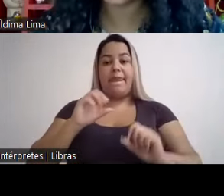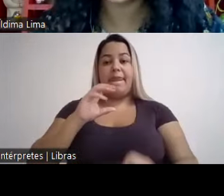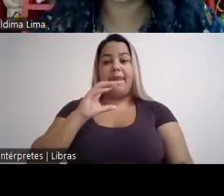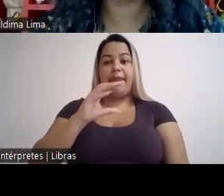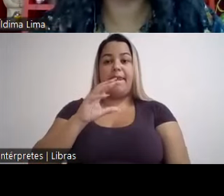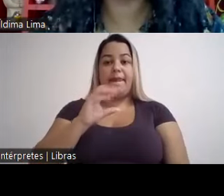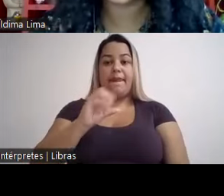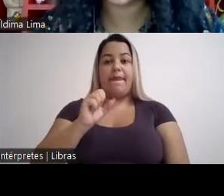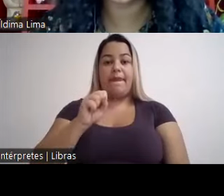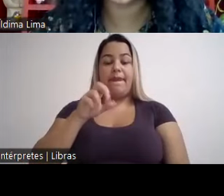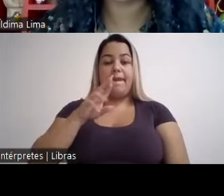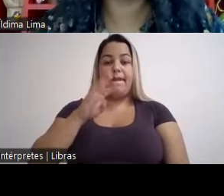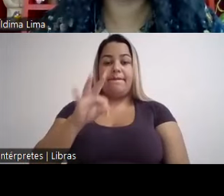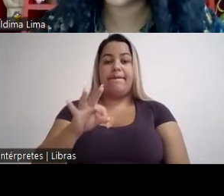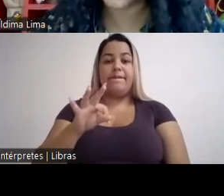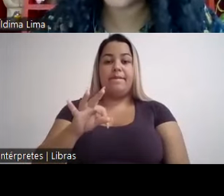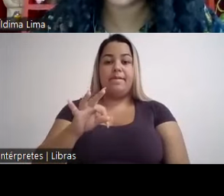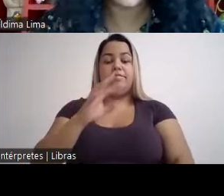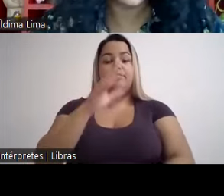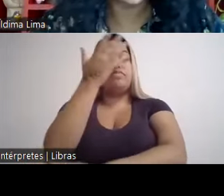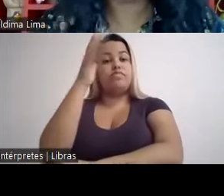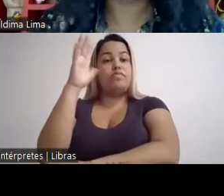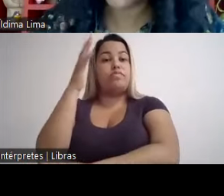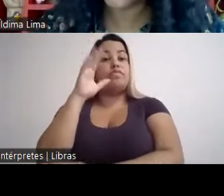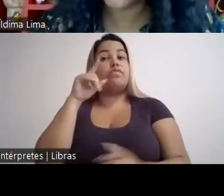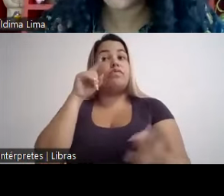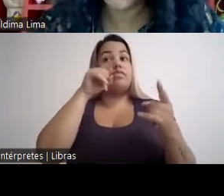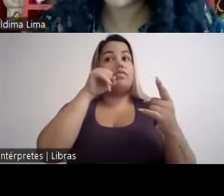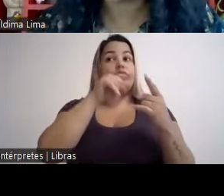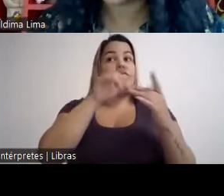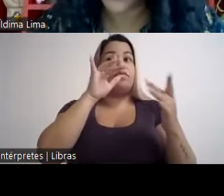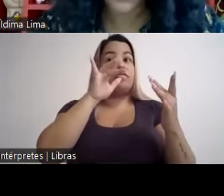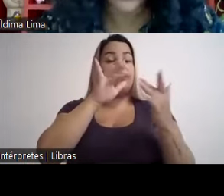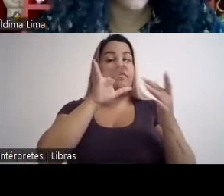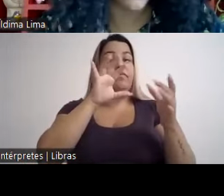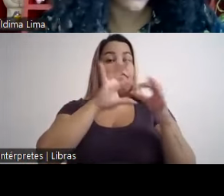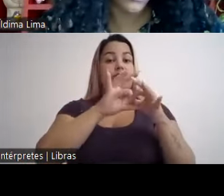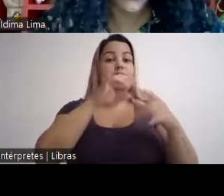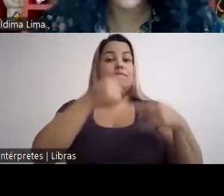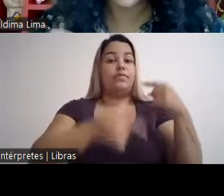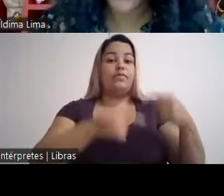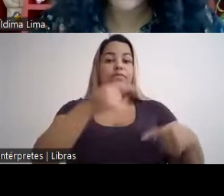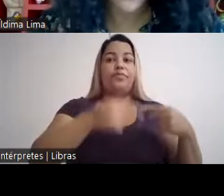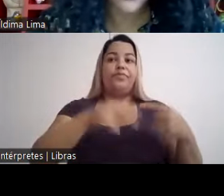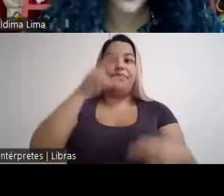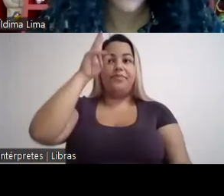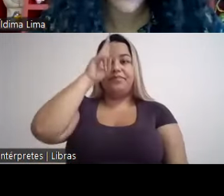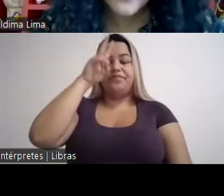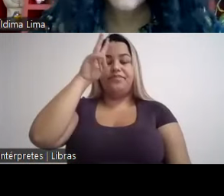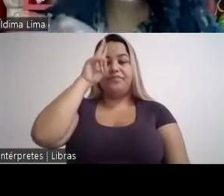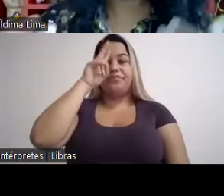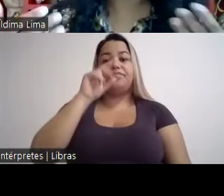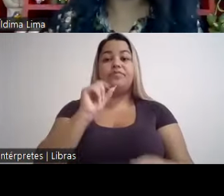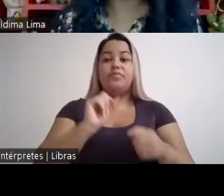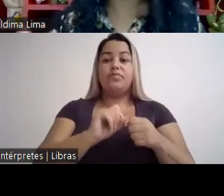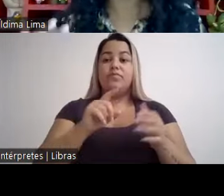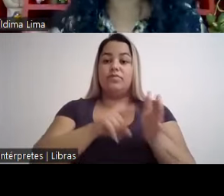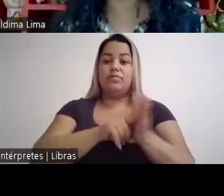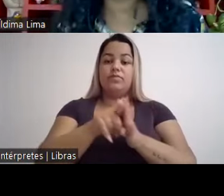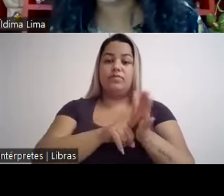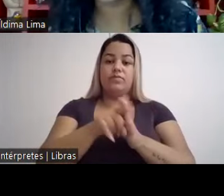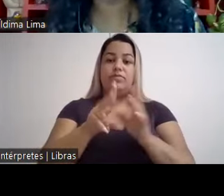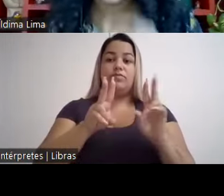comunicação, e a gente, por natureza, estabelece contato e dialoga com a história, com as formas de fazer. Eu fui pesquisar sobre